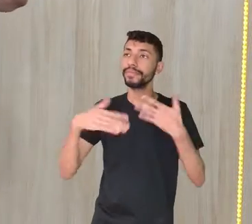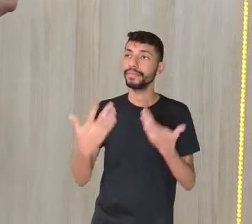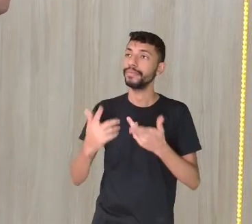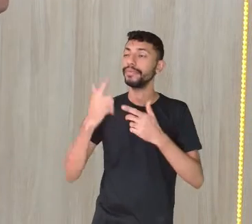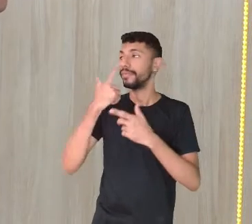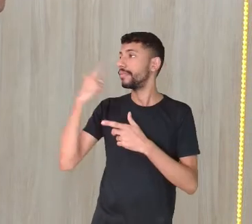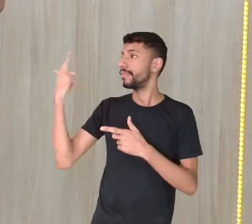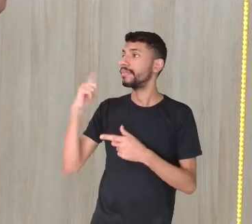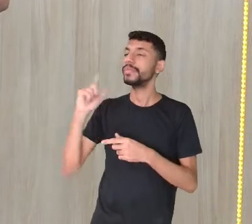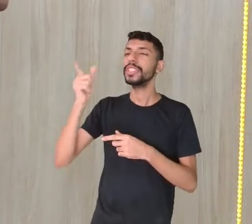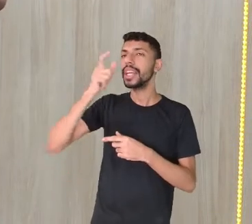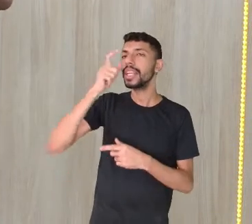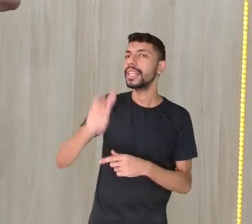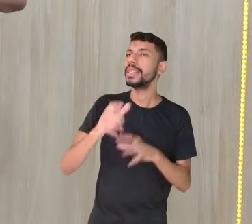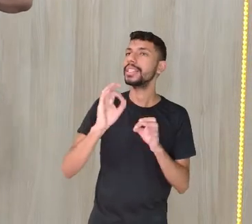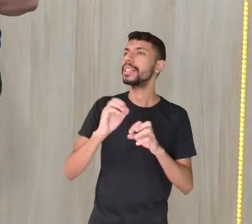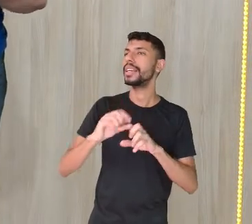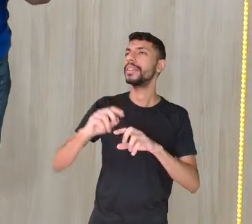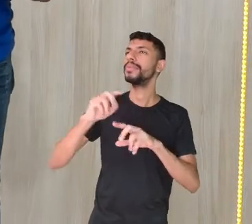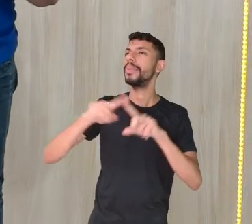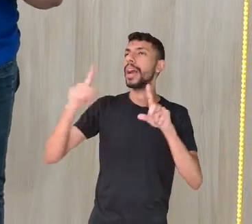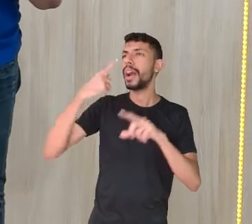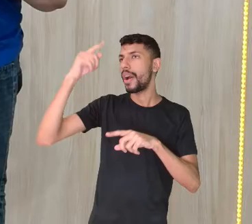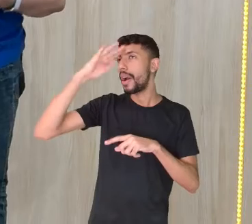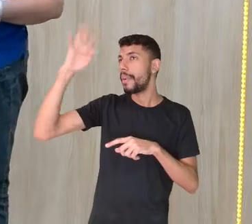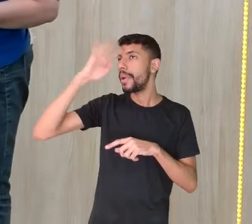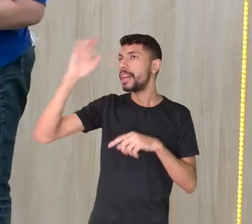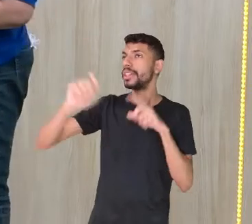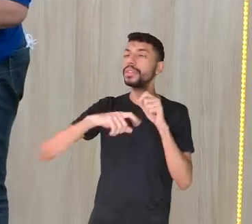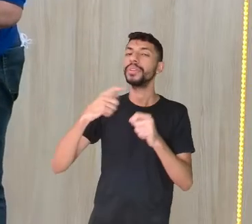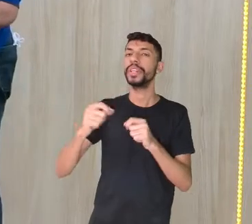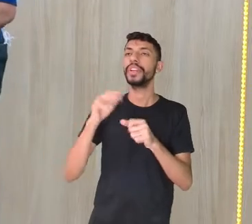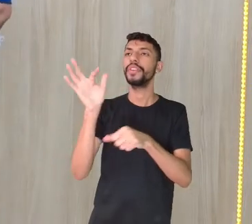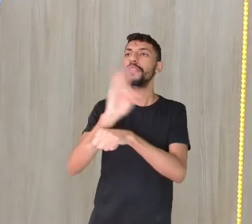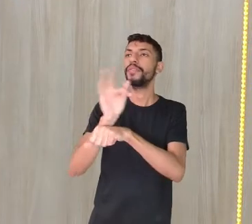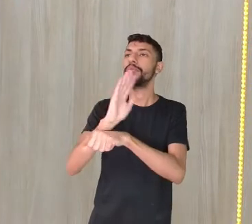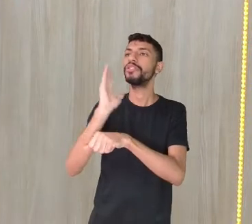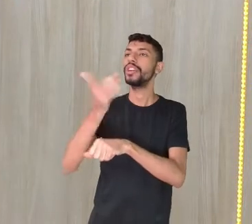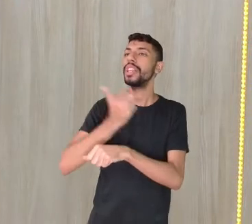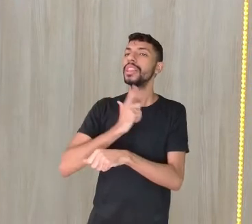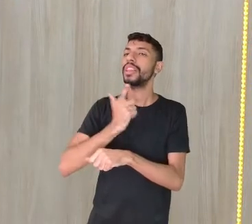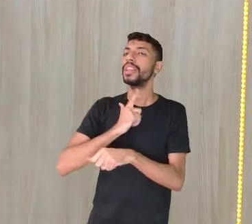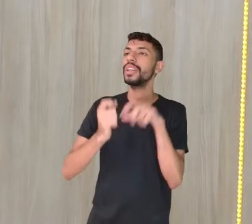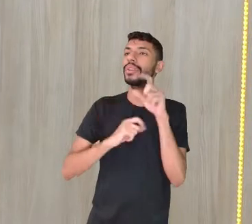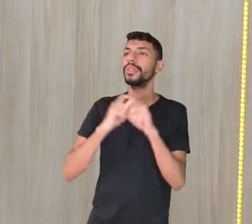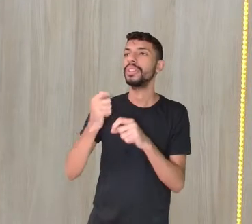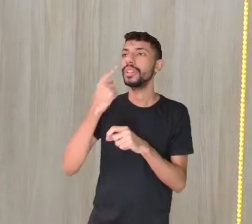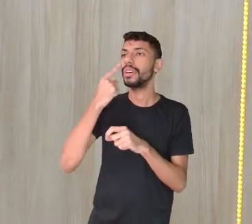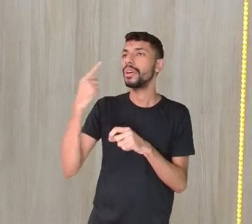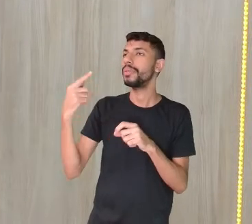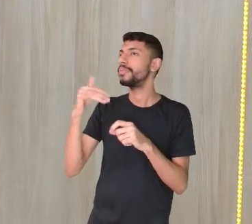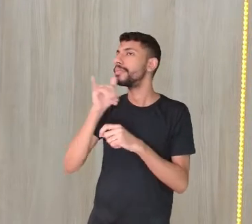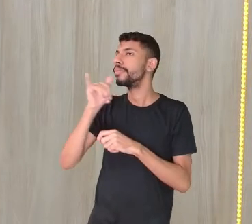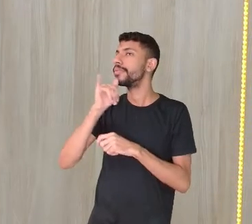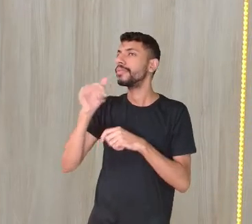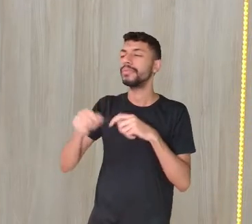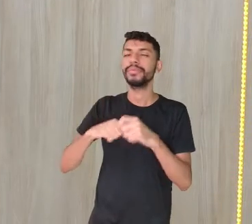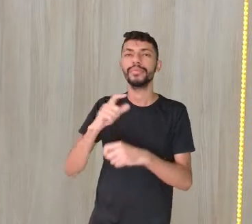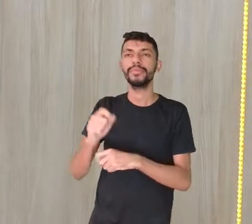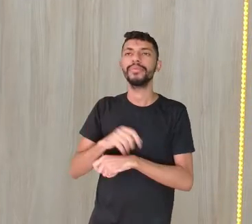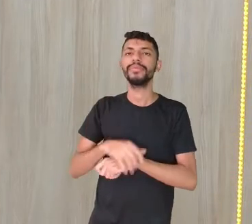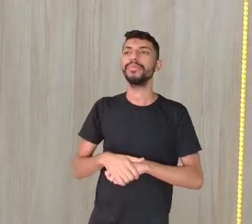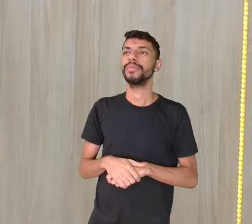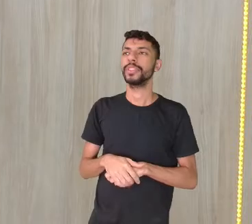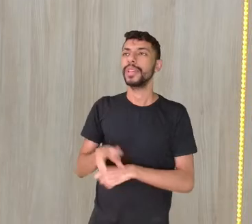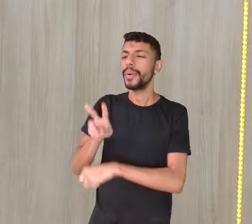era bem interessante. Mas imagine que já nesse filme existia a questão aí, ó, da teleconsulta. A mãe,